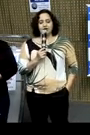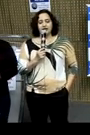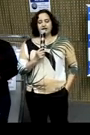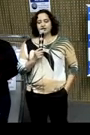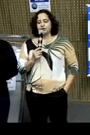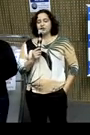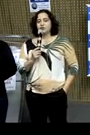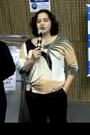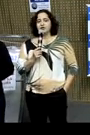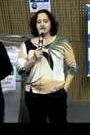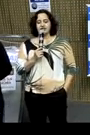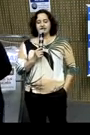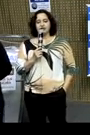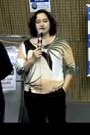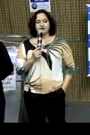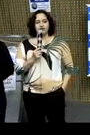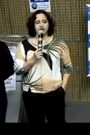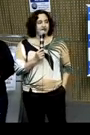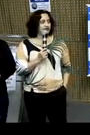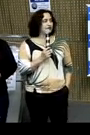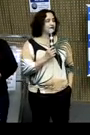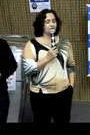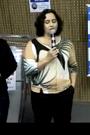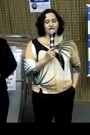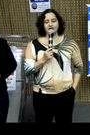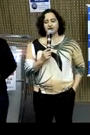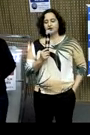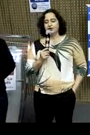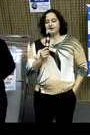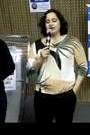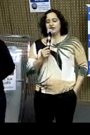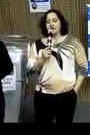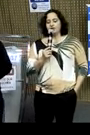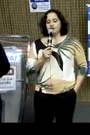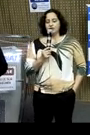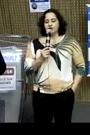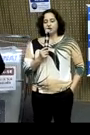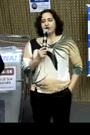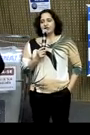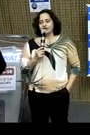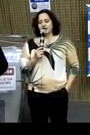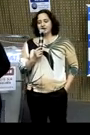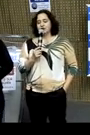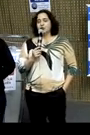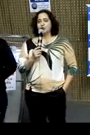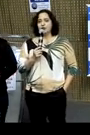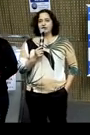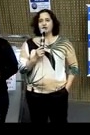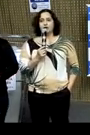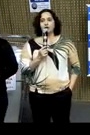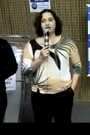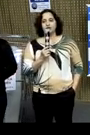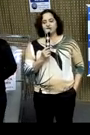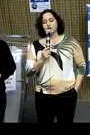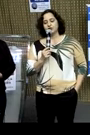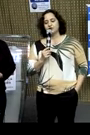do diabetes, uma estimativa de 620 dentro da nossa população, 501 são cadastrados, um